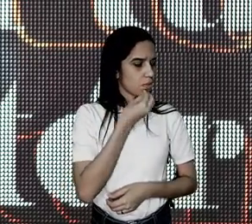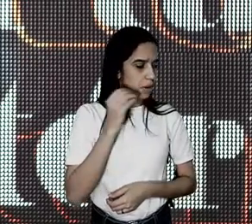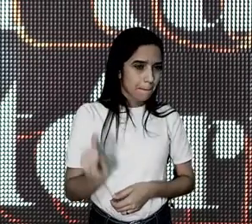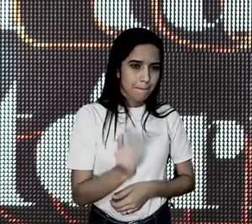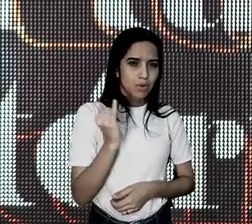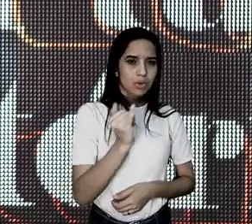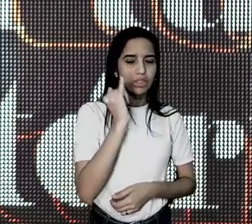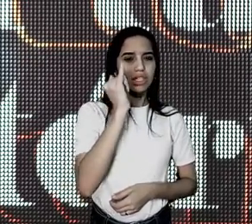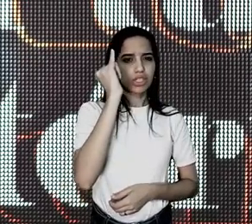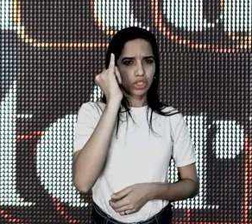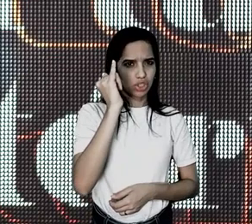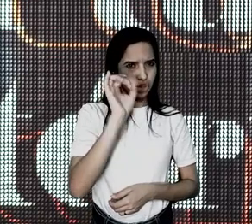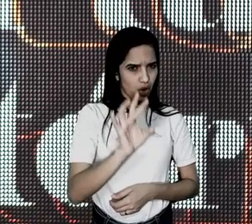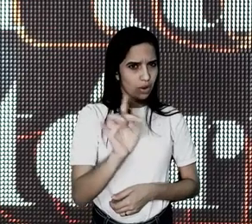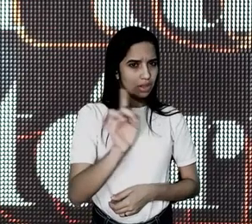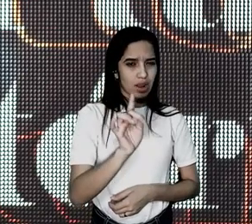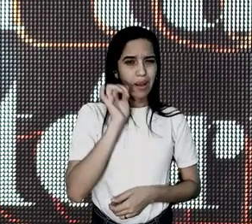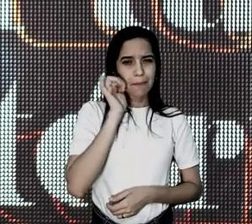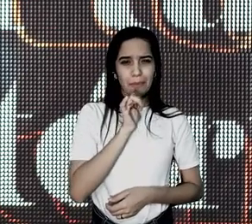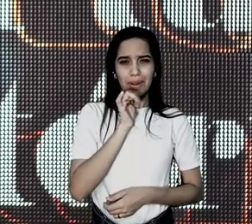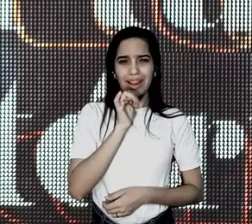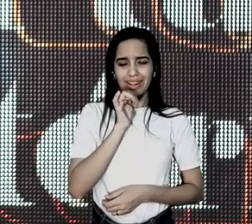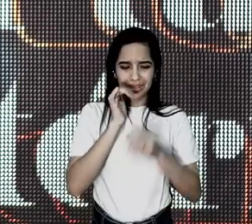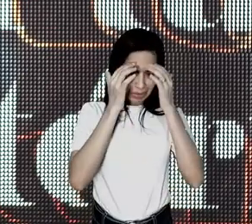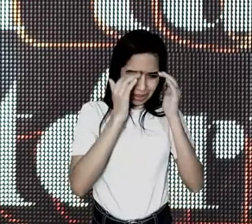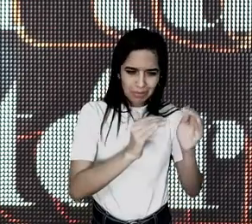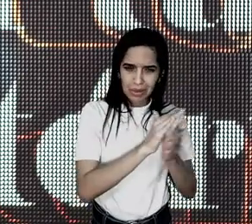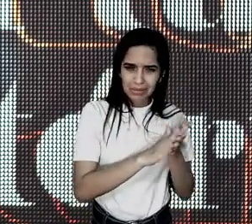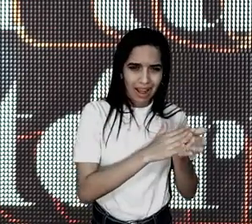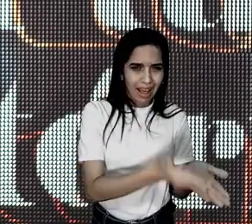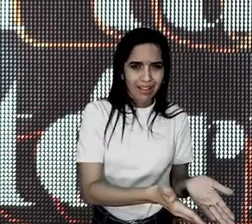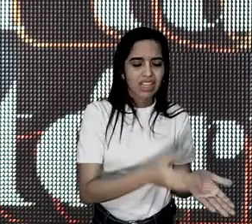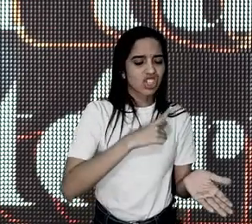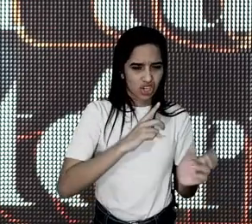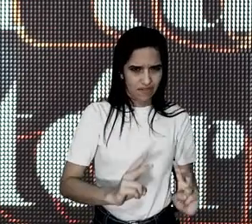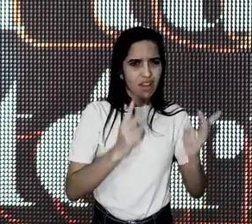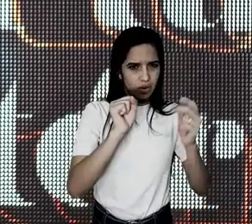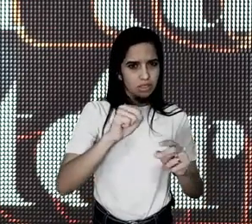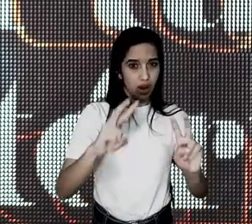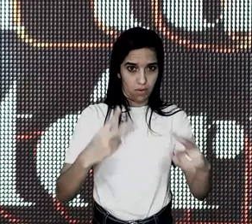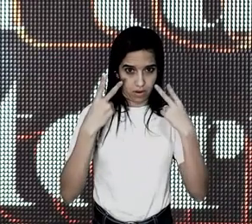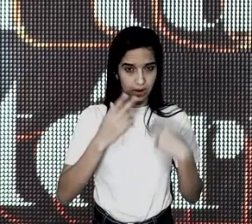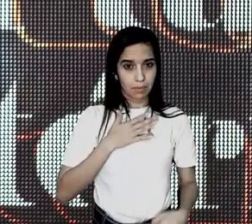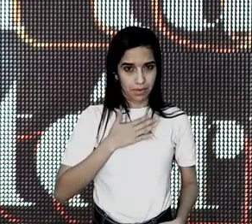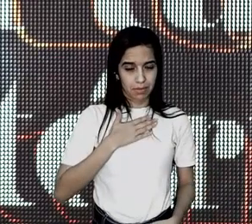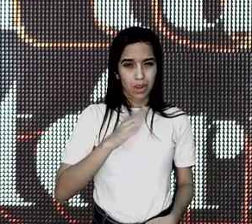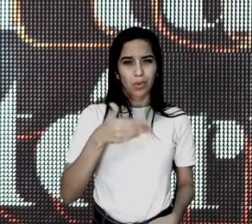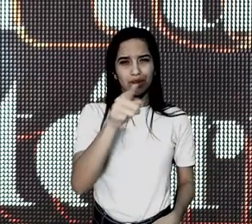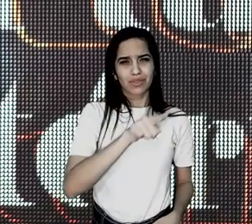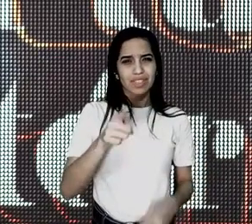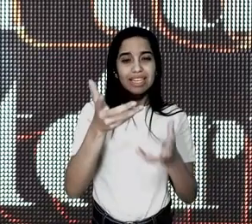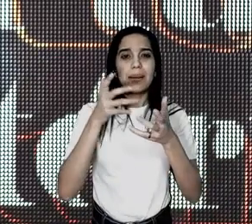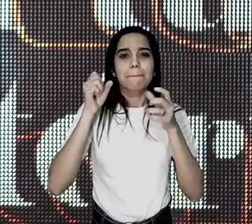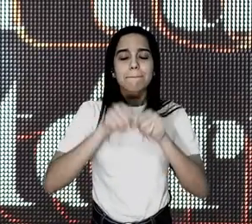valor, mas aquela mulher desprezada e marginalizada também tinha. Olha para mim aqui. Quando você está querendo o